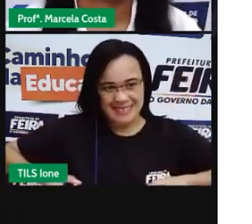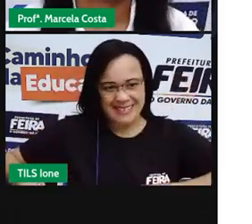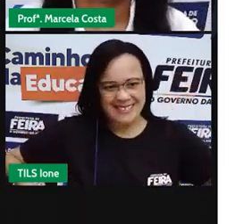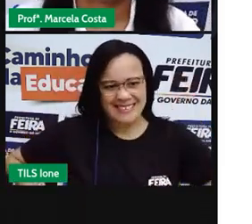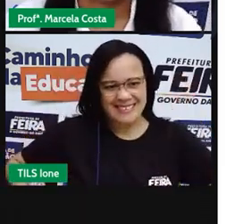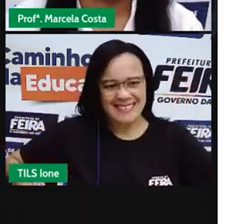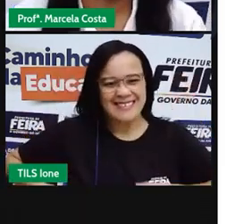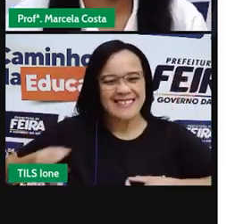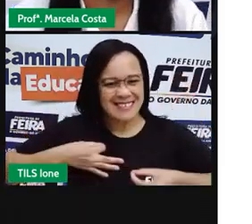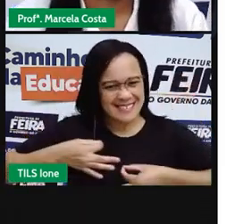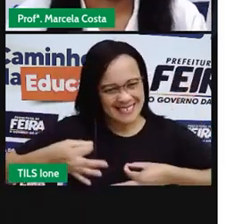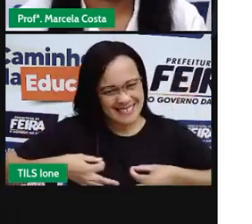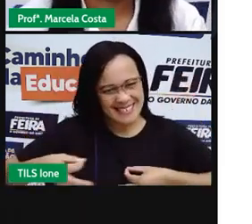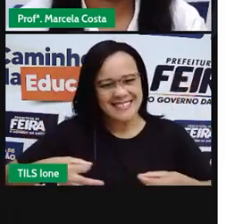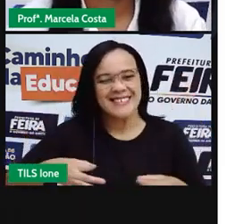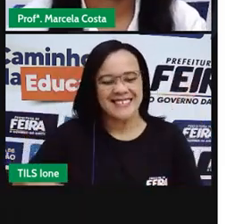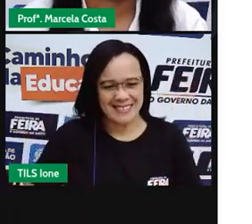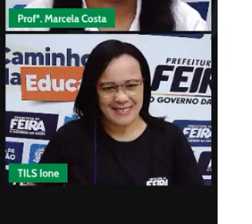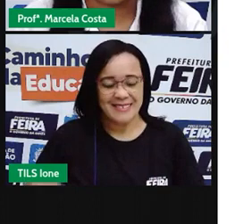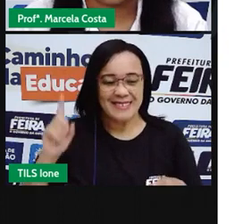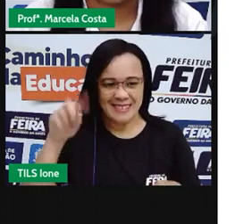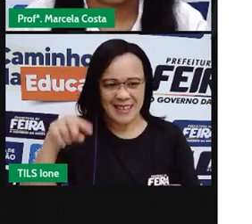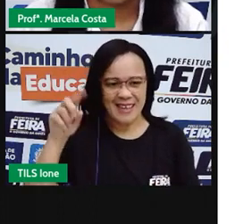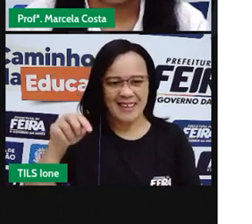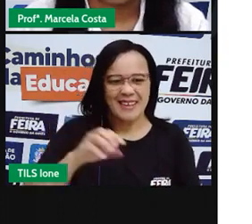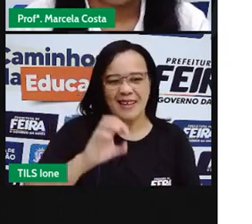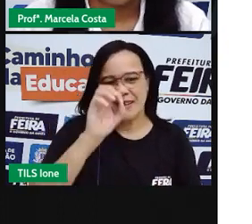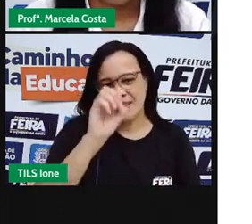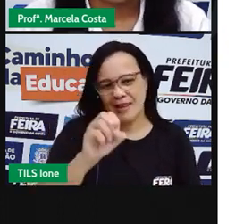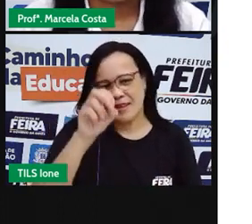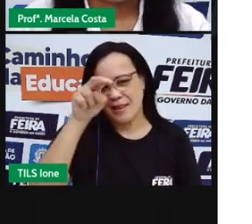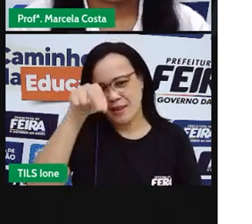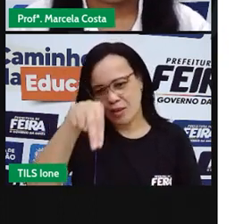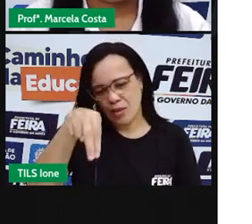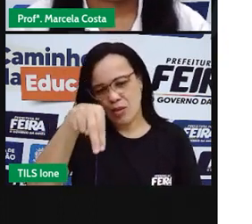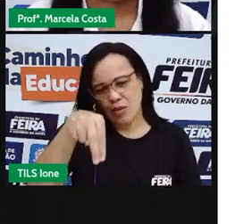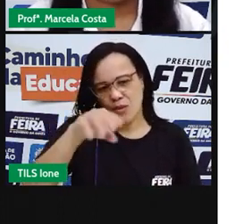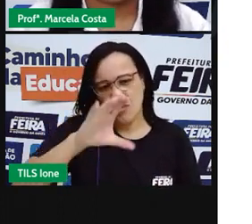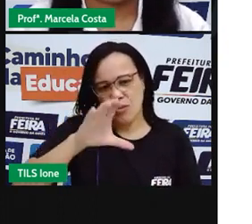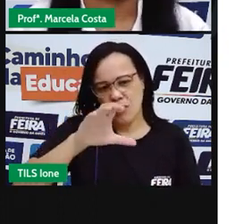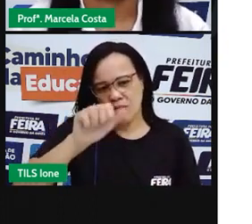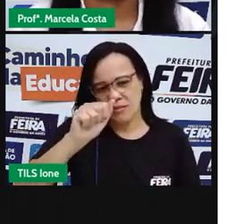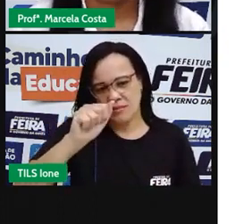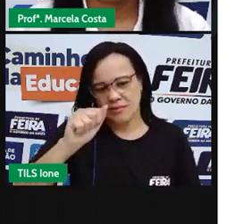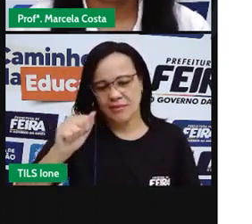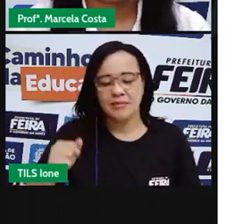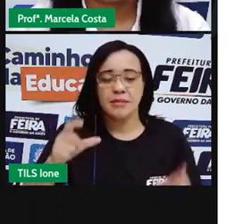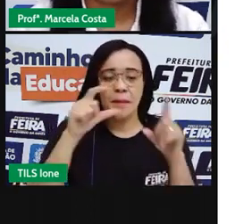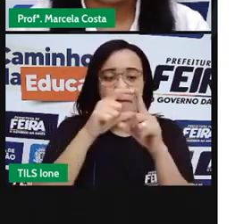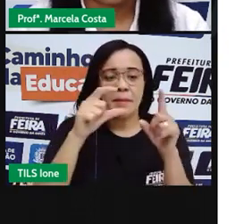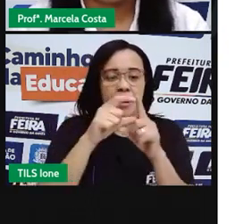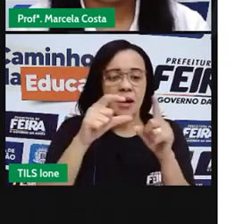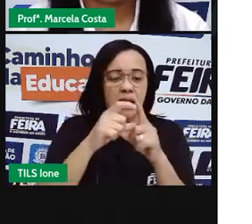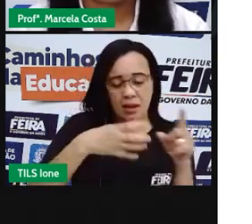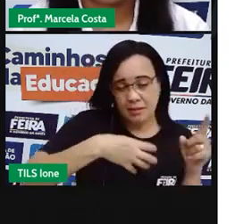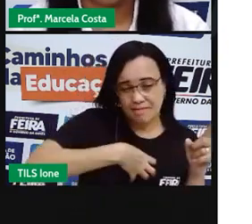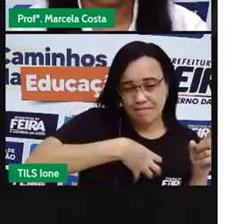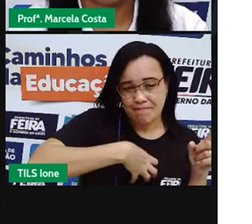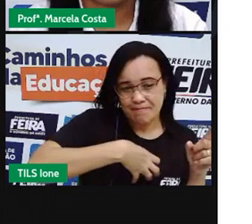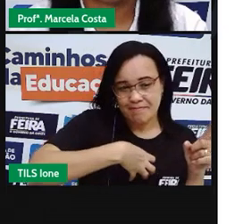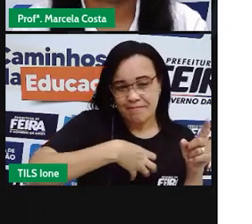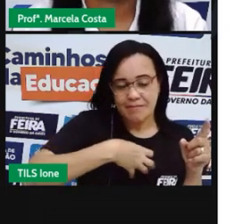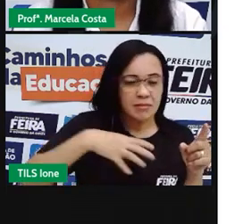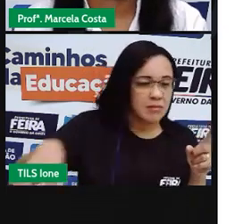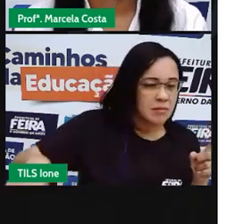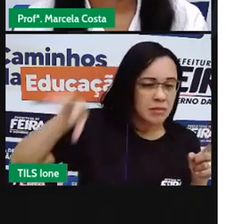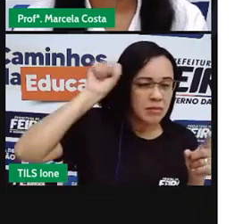onça. Olha, onça. Quando você faz essa palavra, qual é o som inicial que você